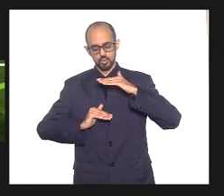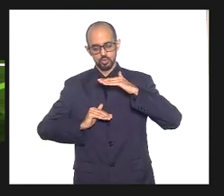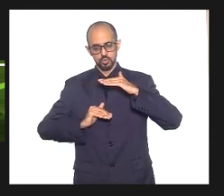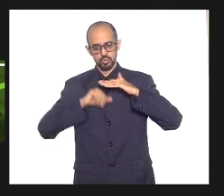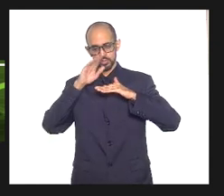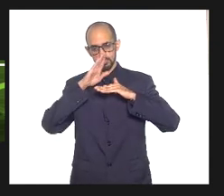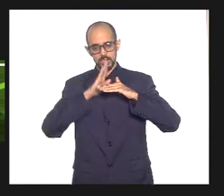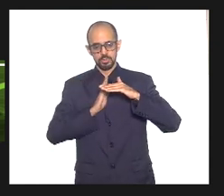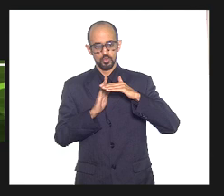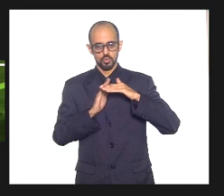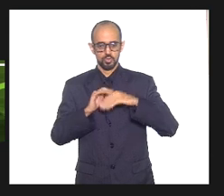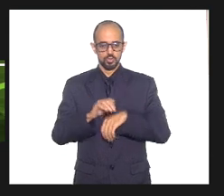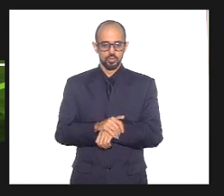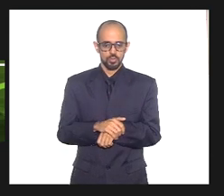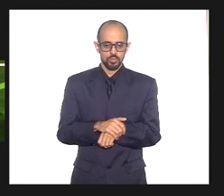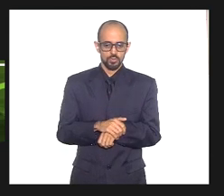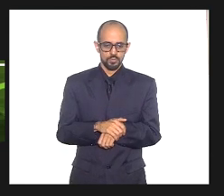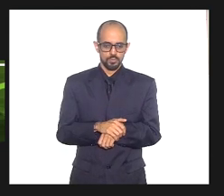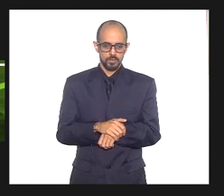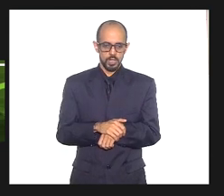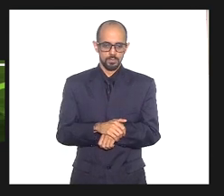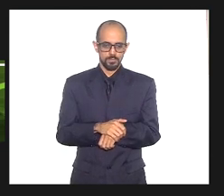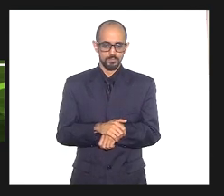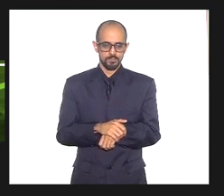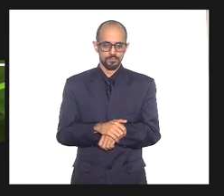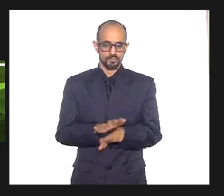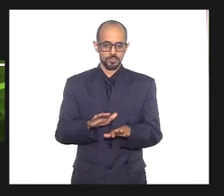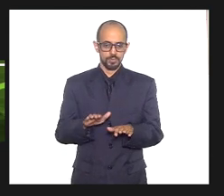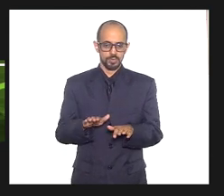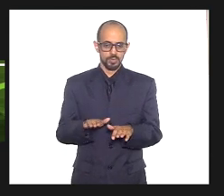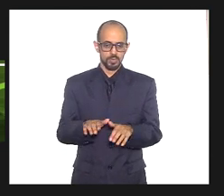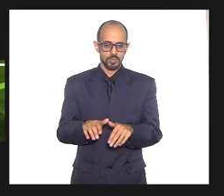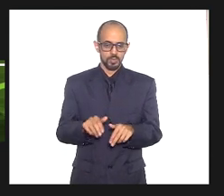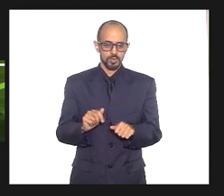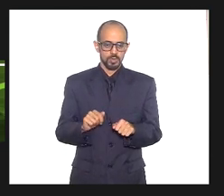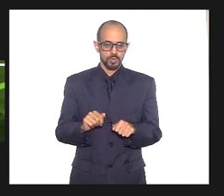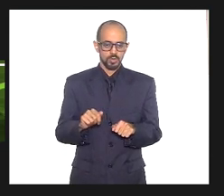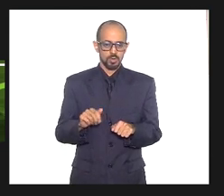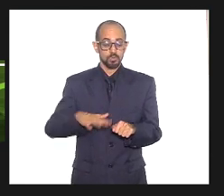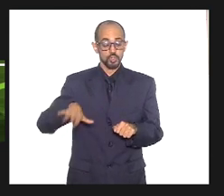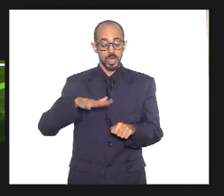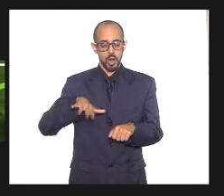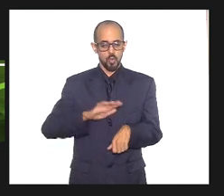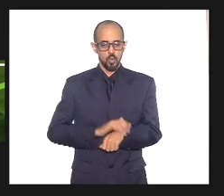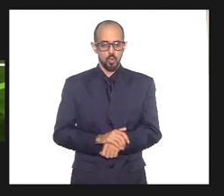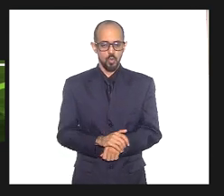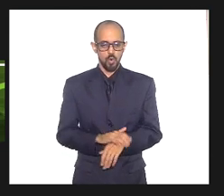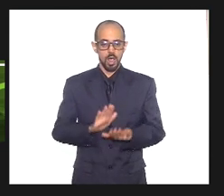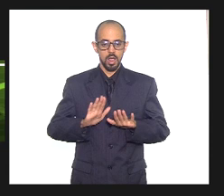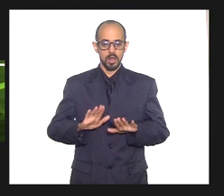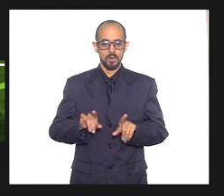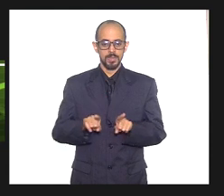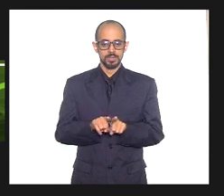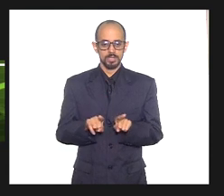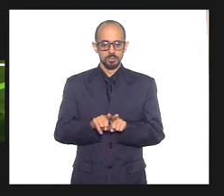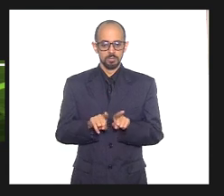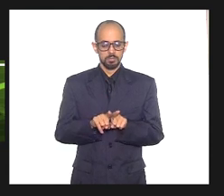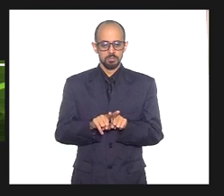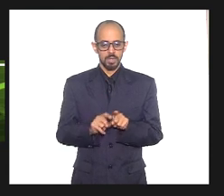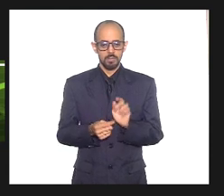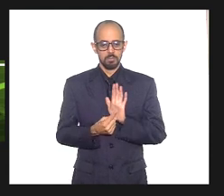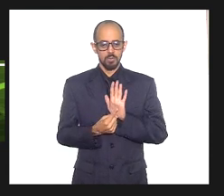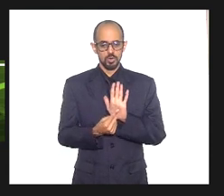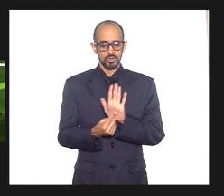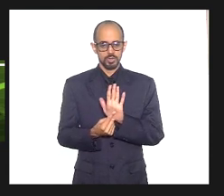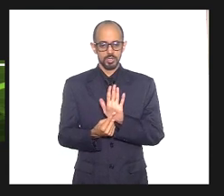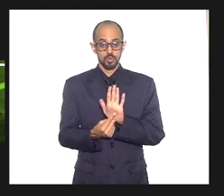dos indicadores do governo federal, ou seja, do Brasil como um todo. Aí, tratando especificamente